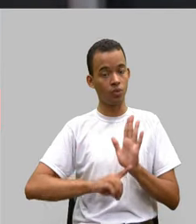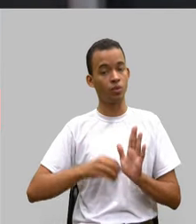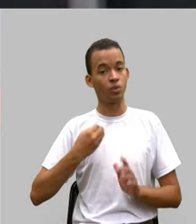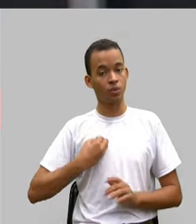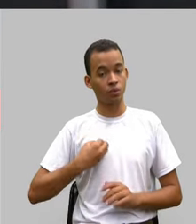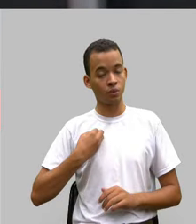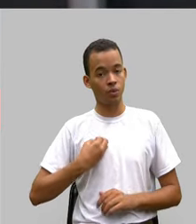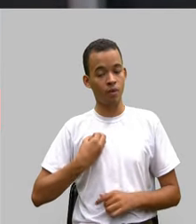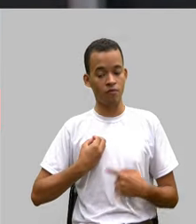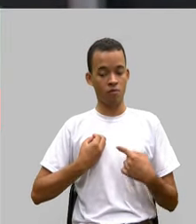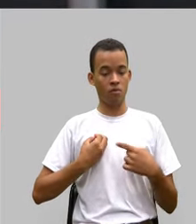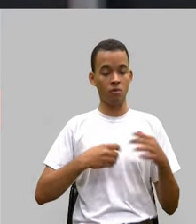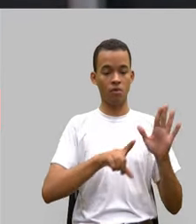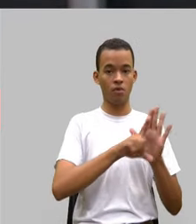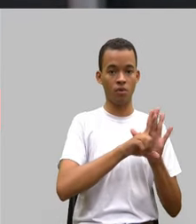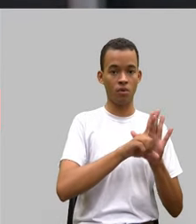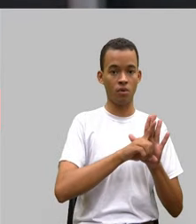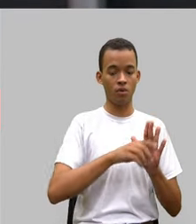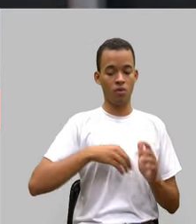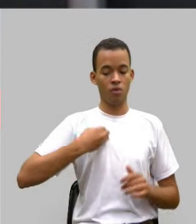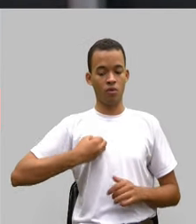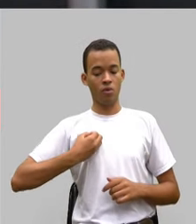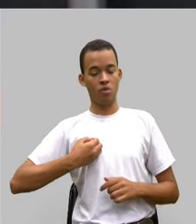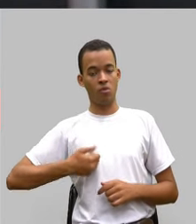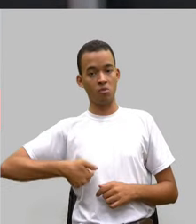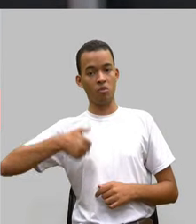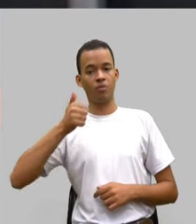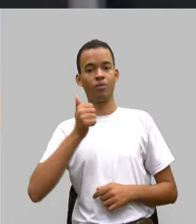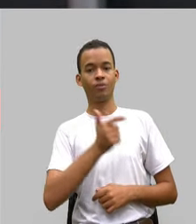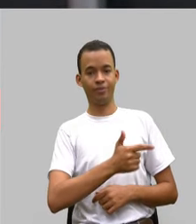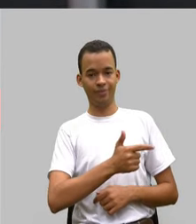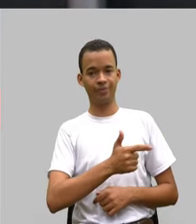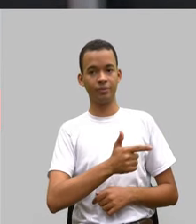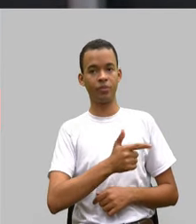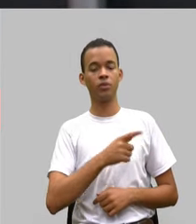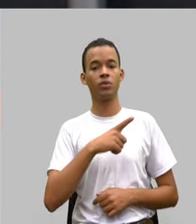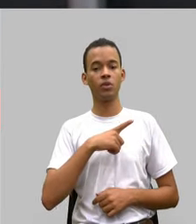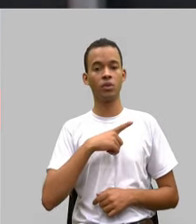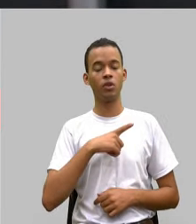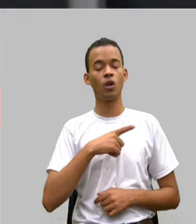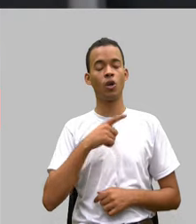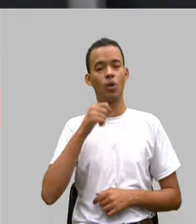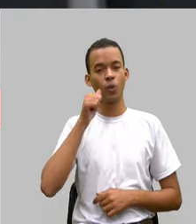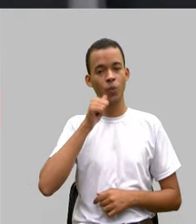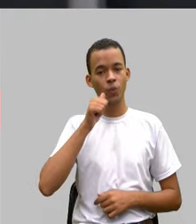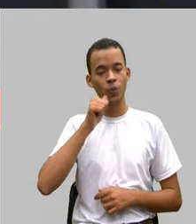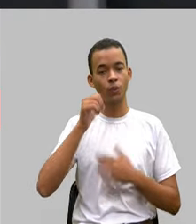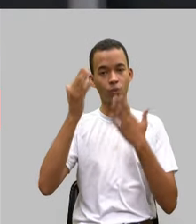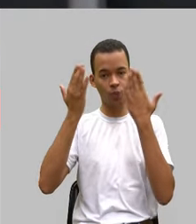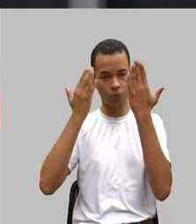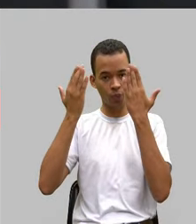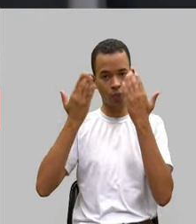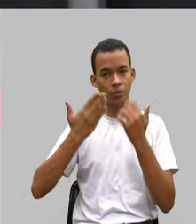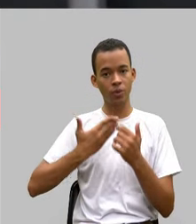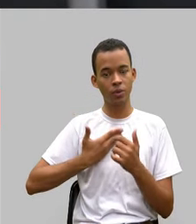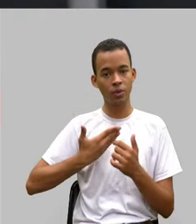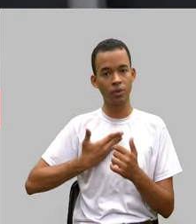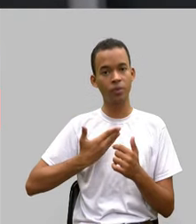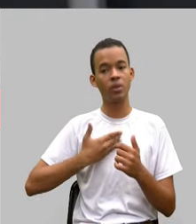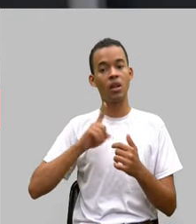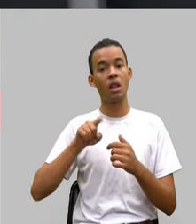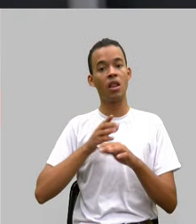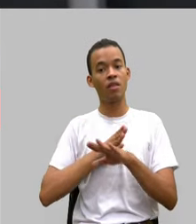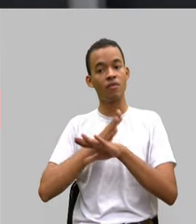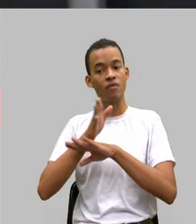eu ouvi um relato outro dia de uma colega psicóloga que ela busca tá a boca de fumo para conseguir maconha para que a mãe